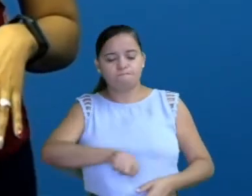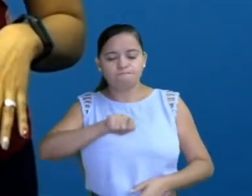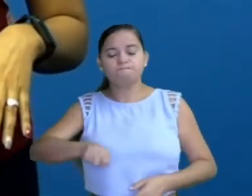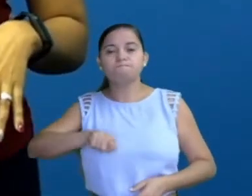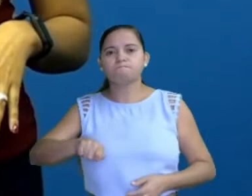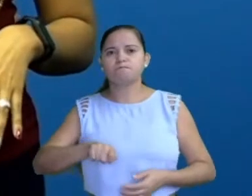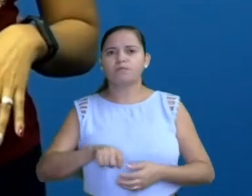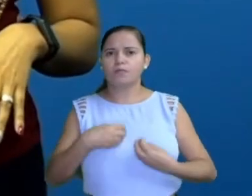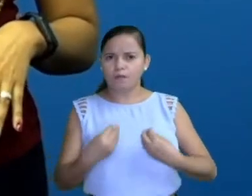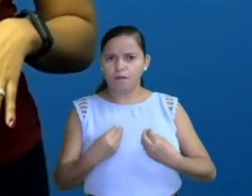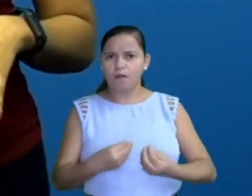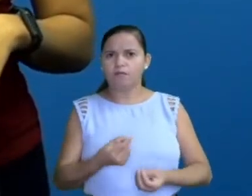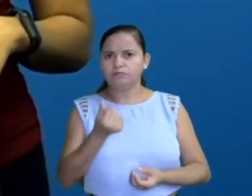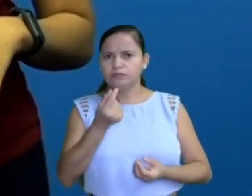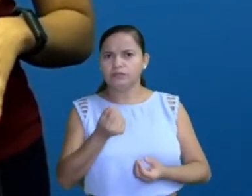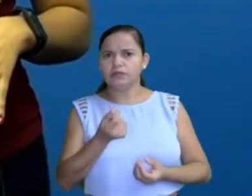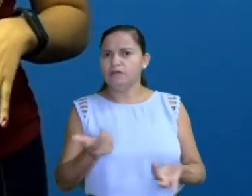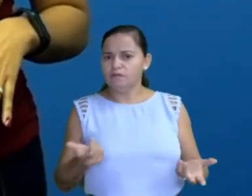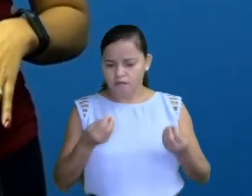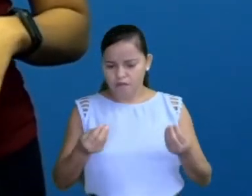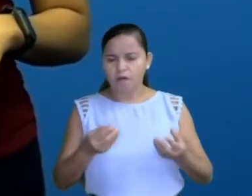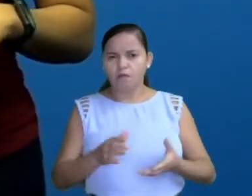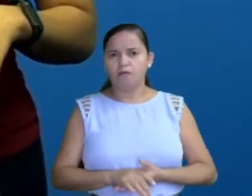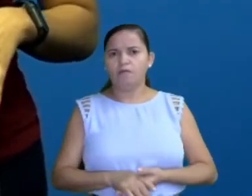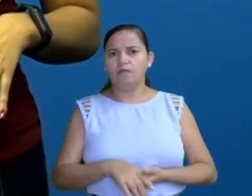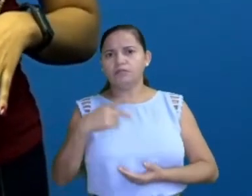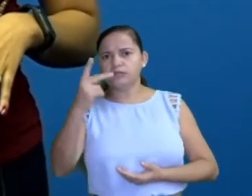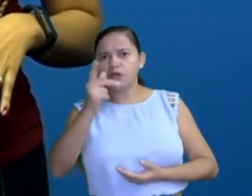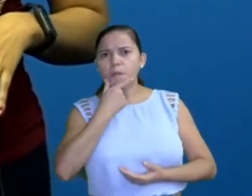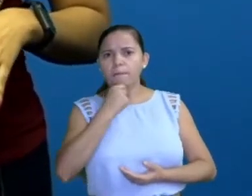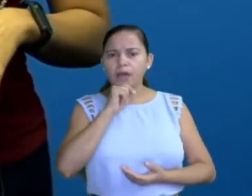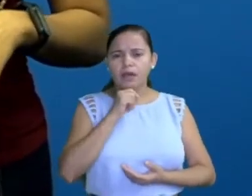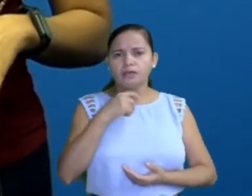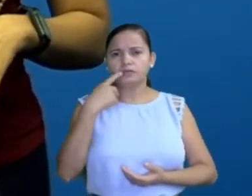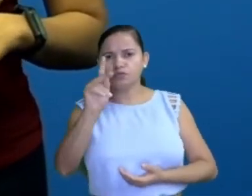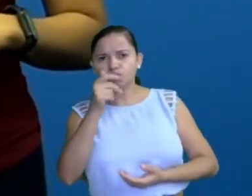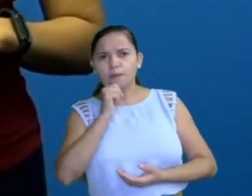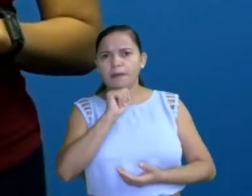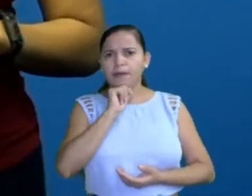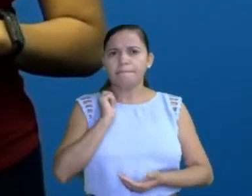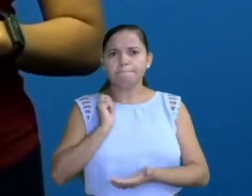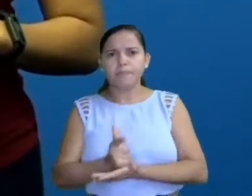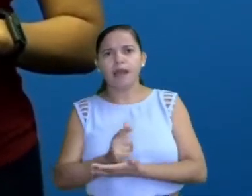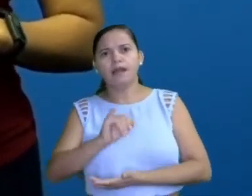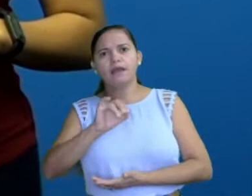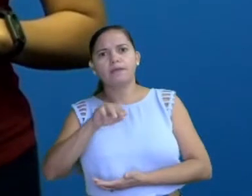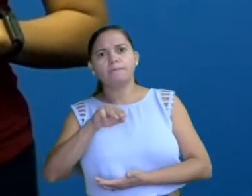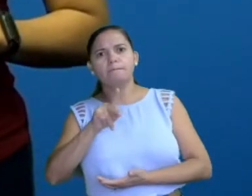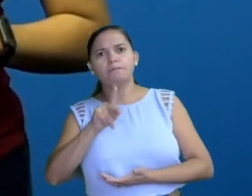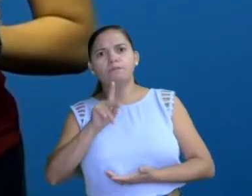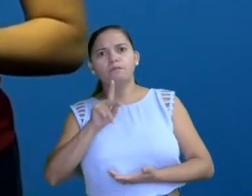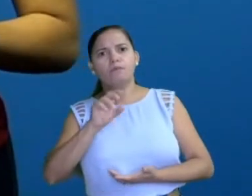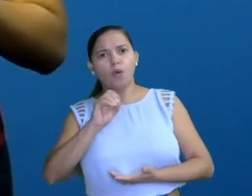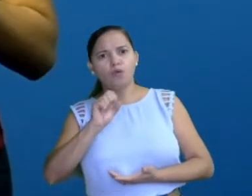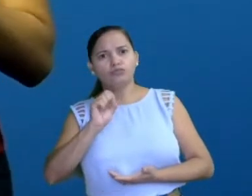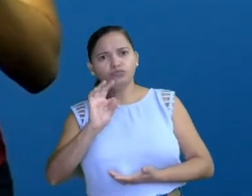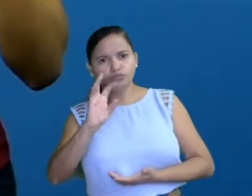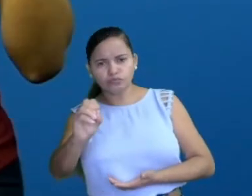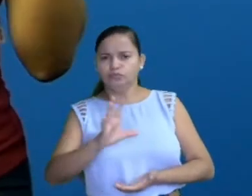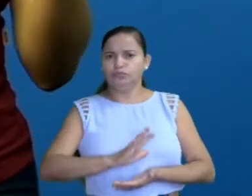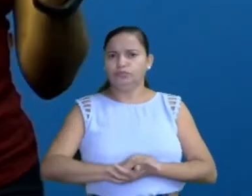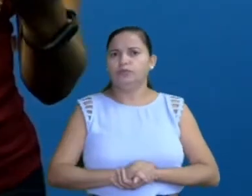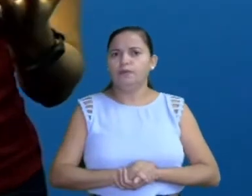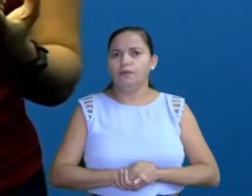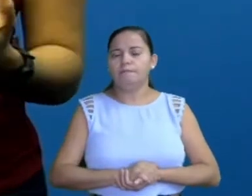você tá lá, ó, colocando nos impostos, que o seu papai e mamãe gasta de tanto imposto que a gente paga. Então, nós temos